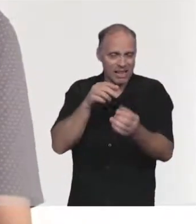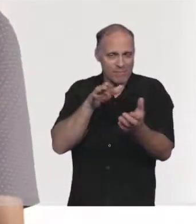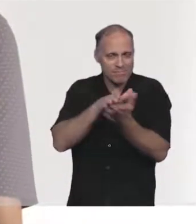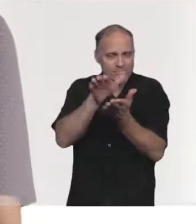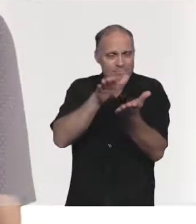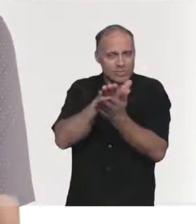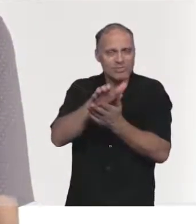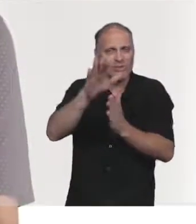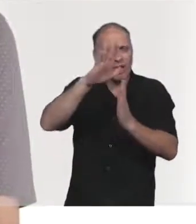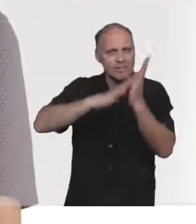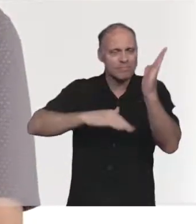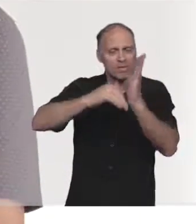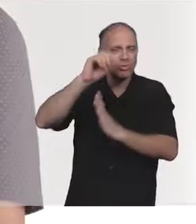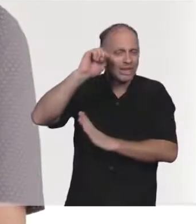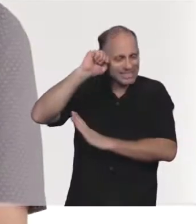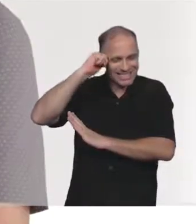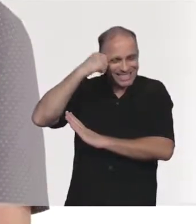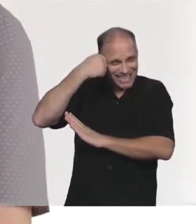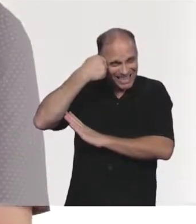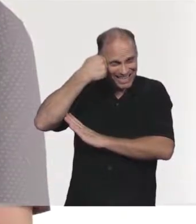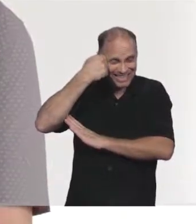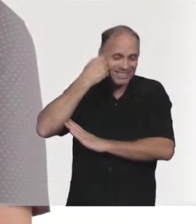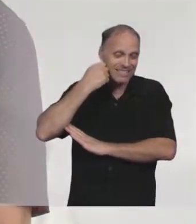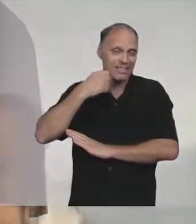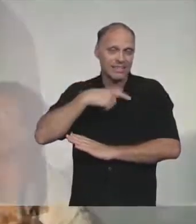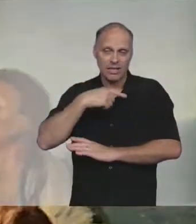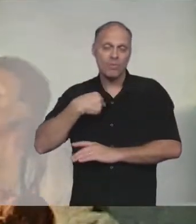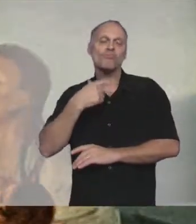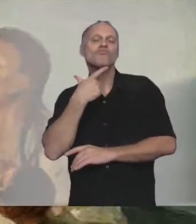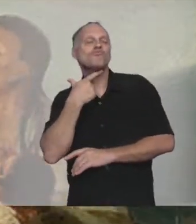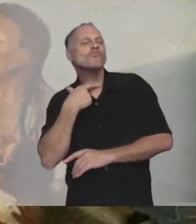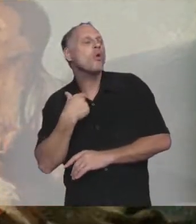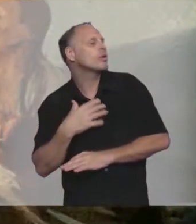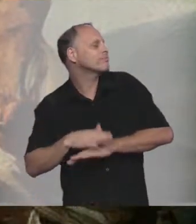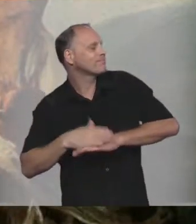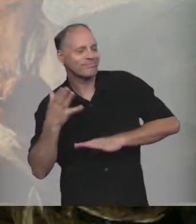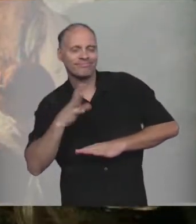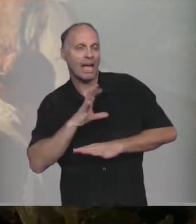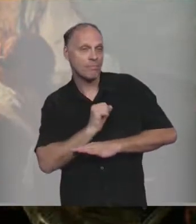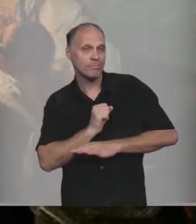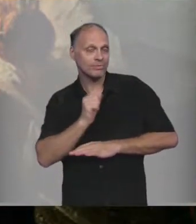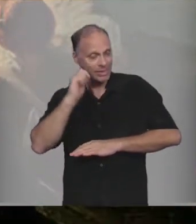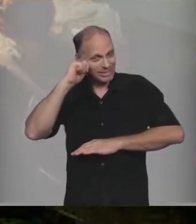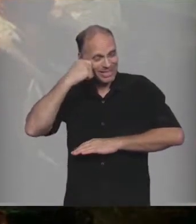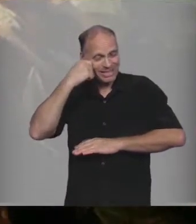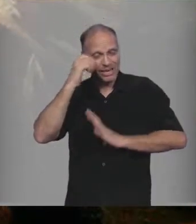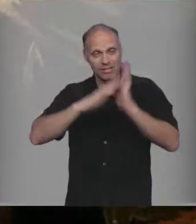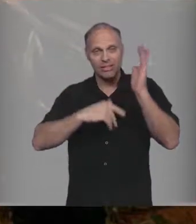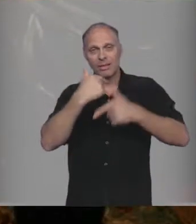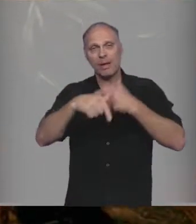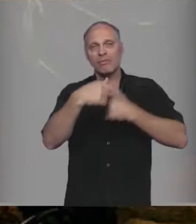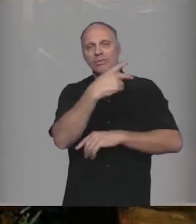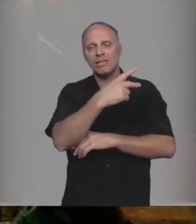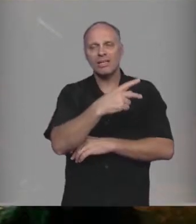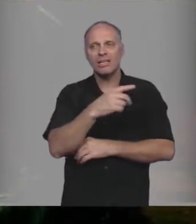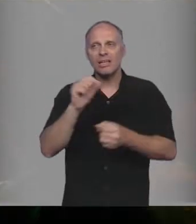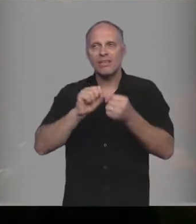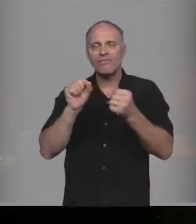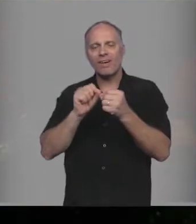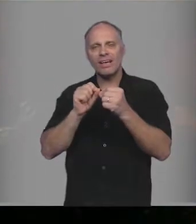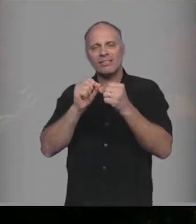ele produziu as pinturas negras, que são as minhas favoritas, ele faz